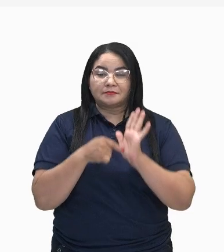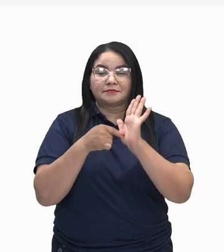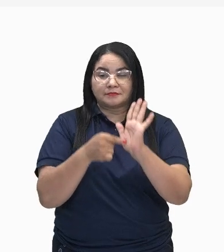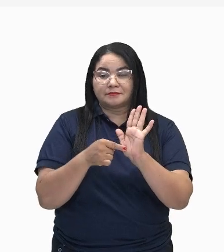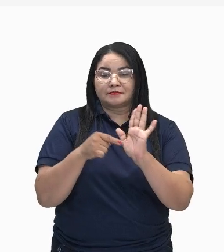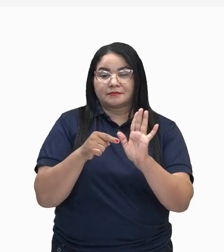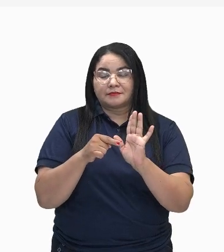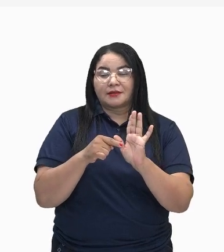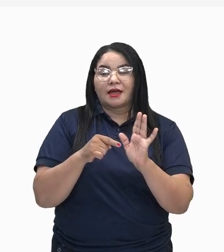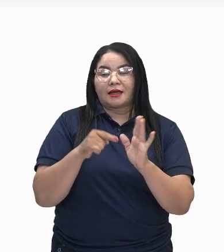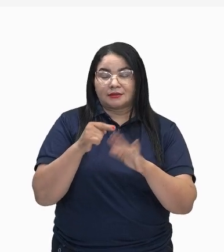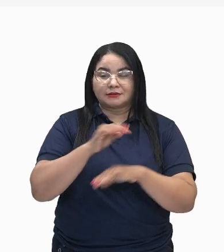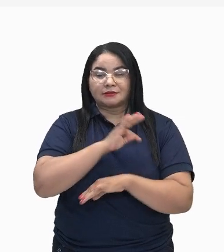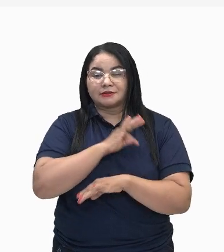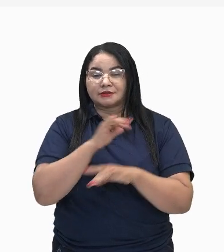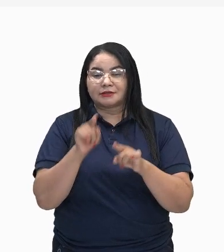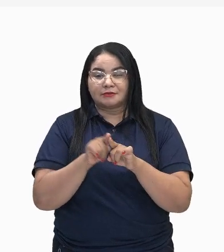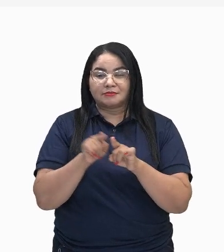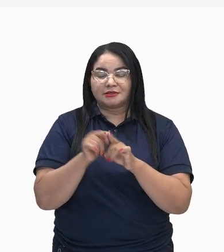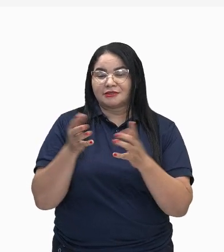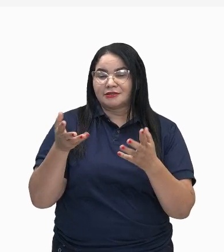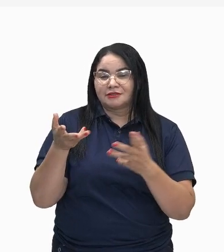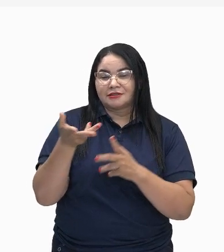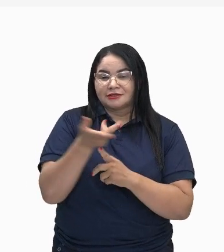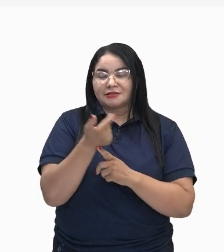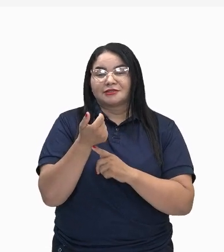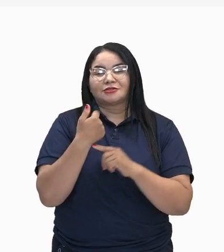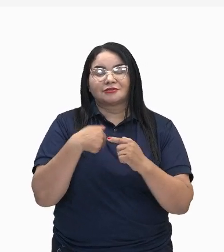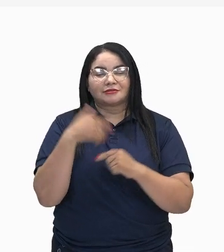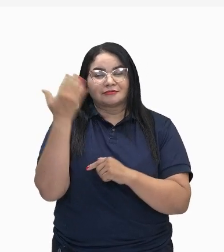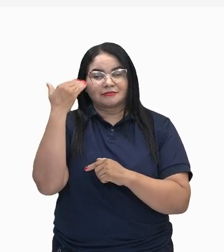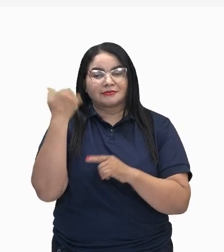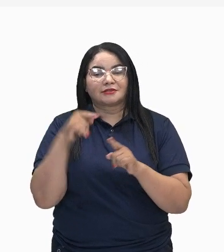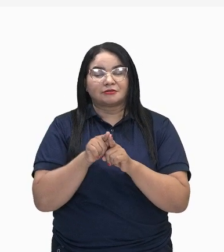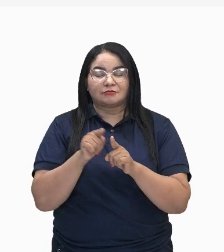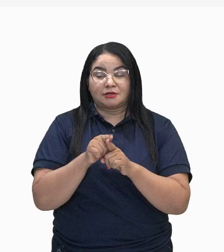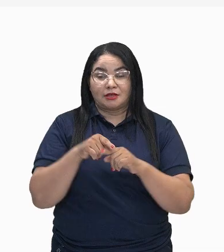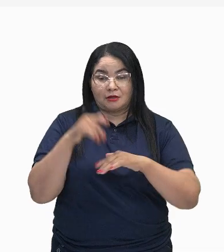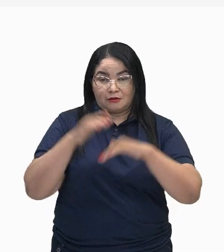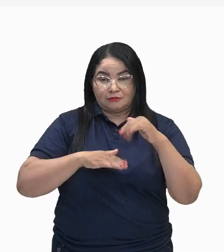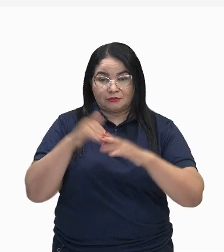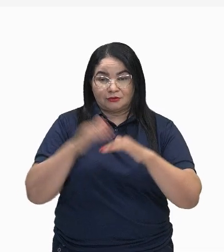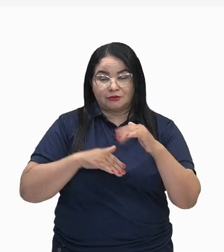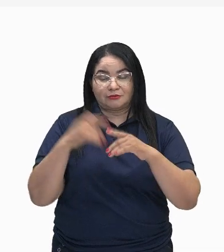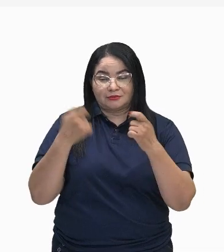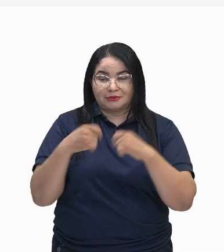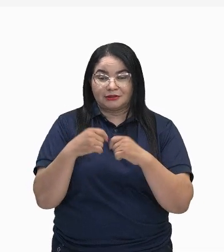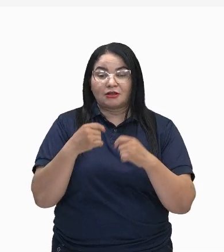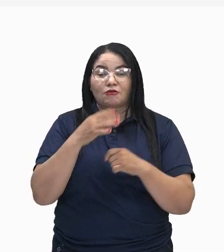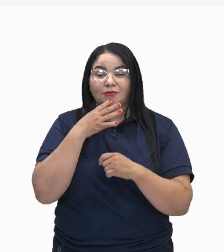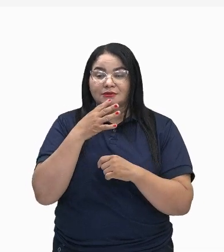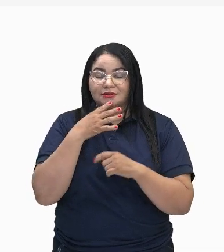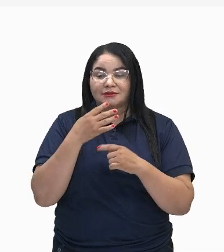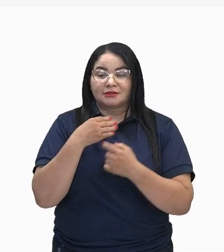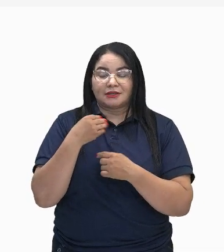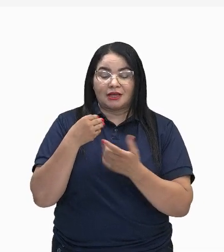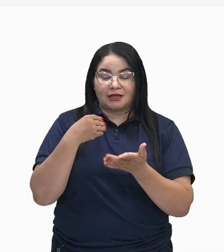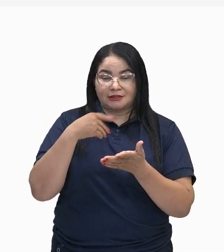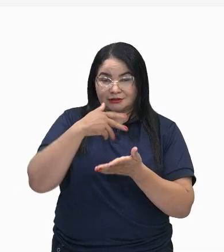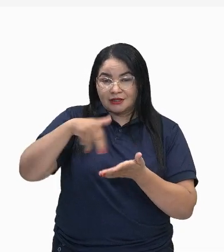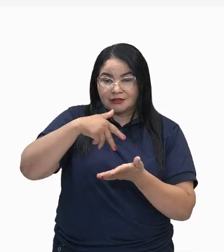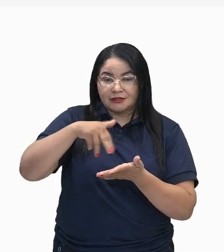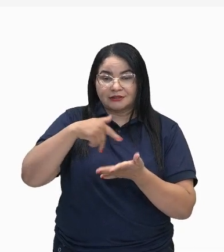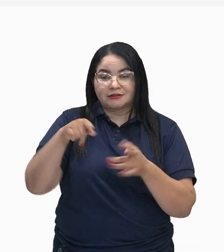mas também a arte de interpretação. O maquiador deve conhecer o conceito da dança e